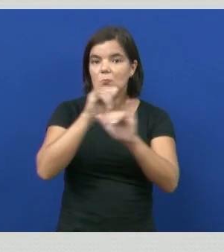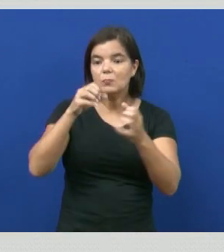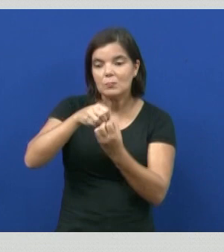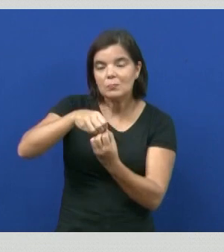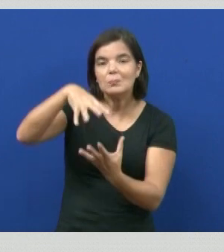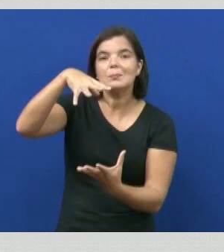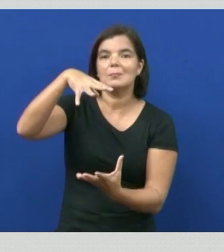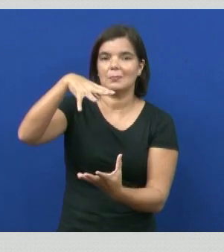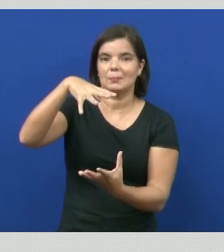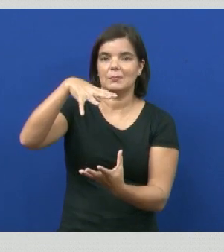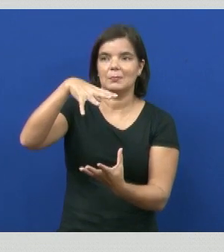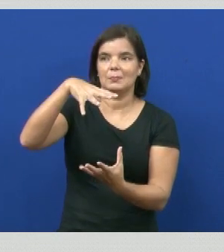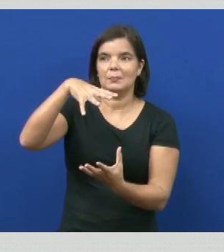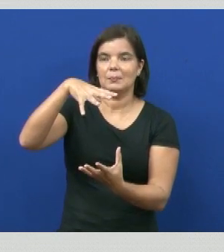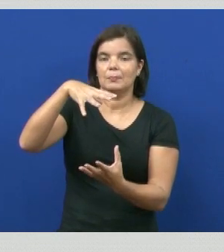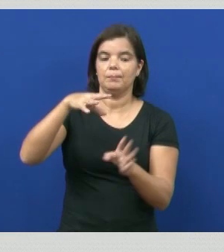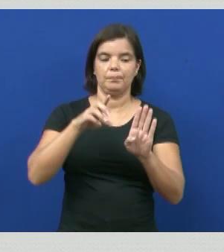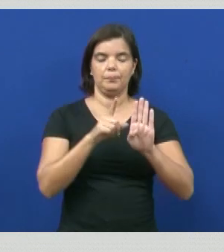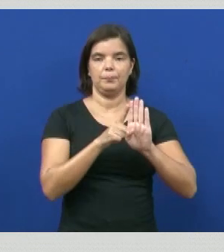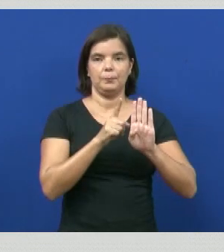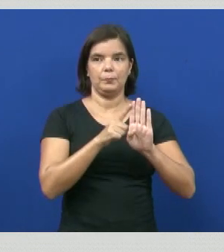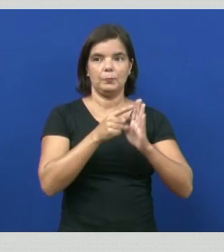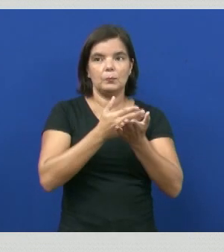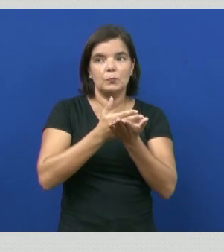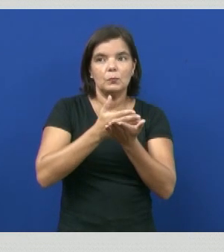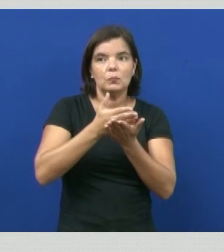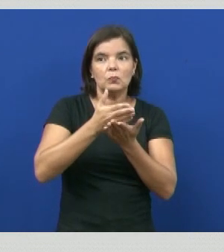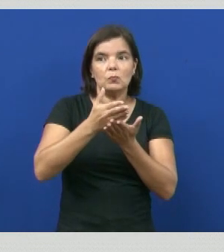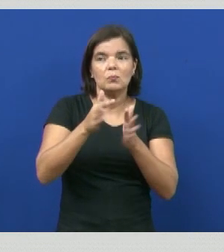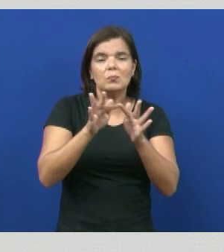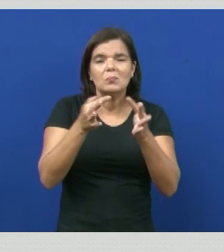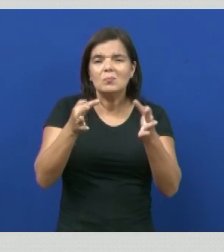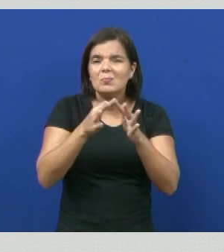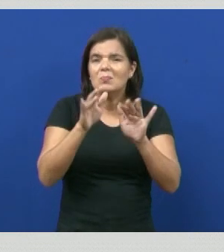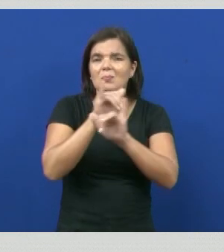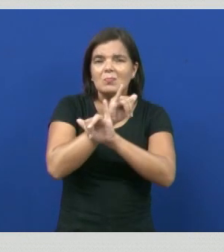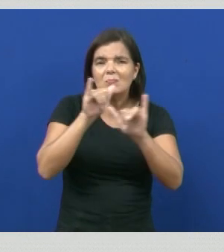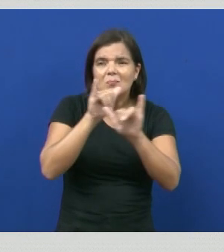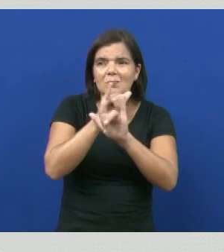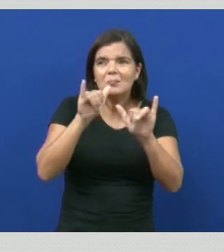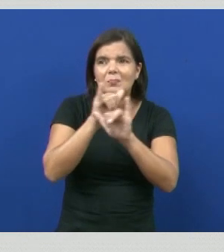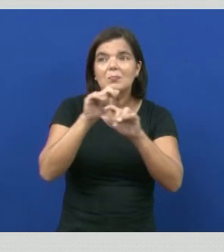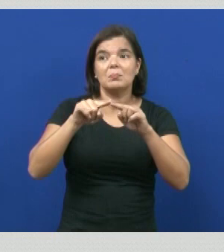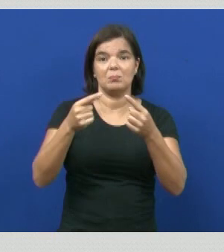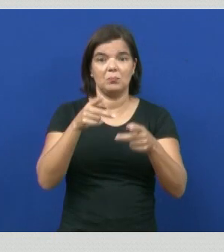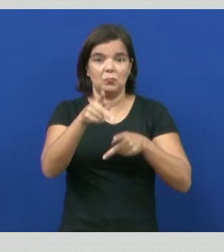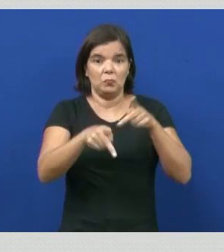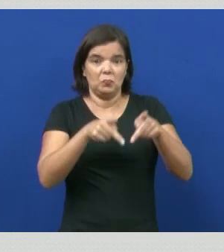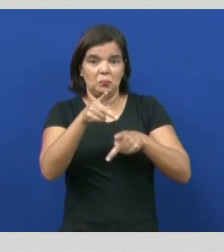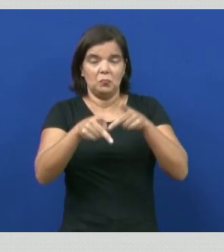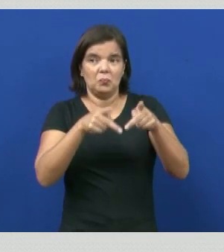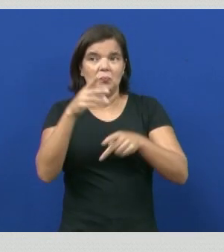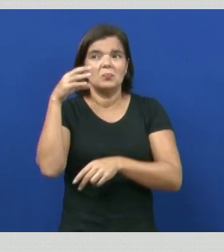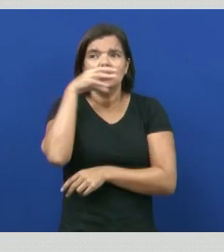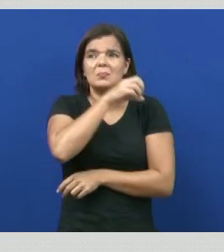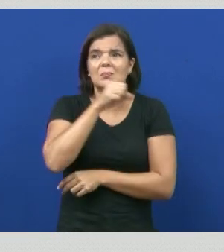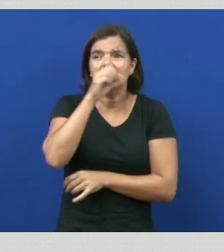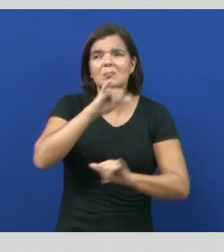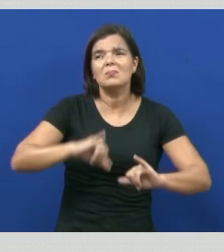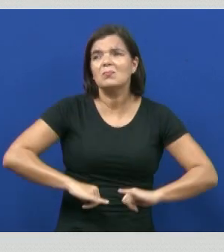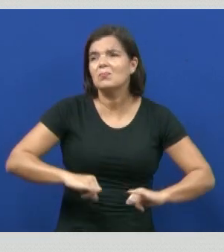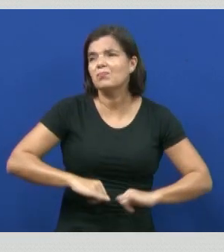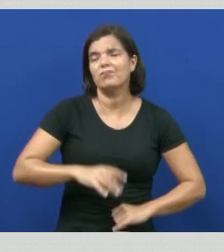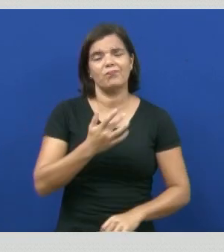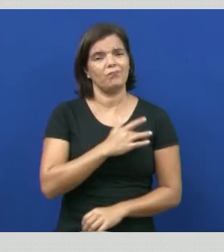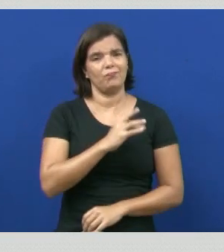milagre. B. Começa um simples boato, mas logo o povo, sofredor, coitadinho, e